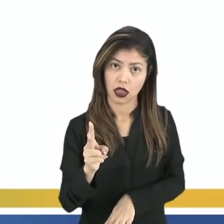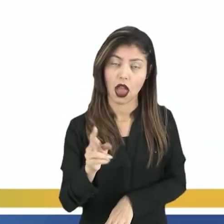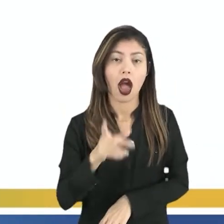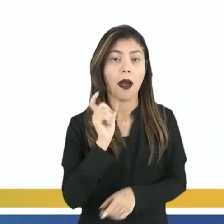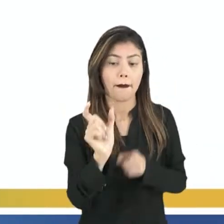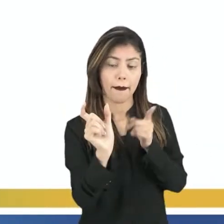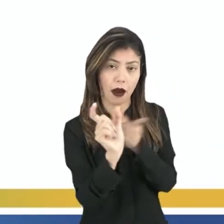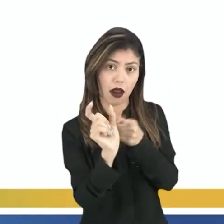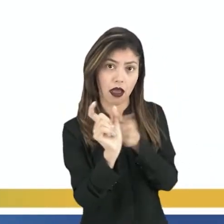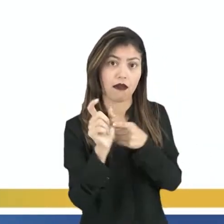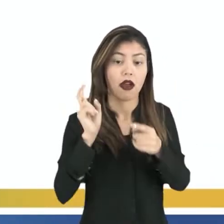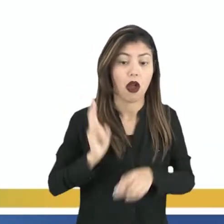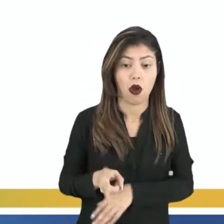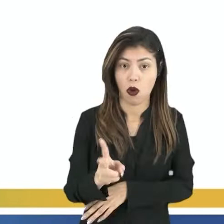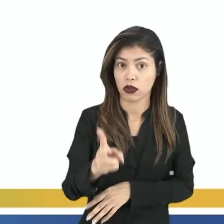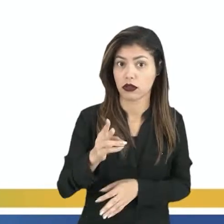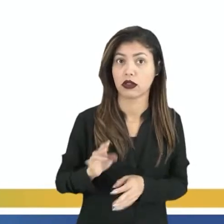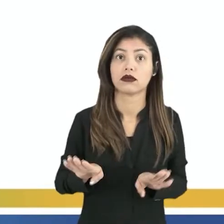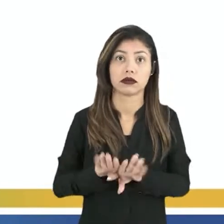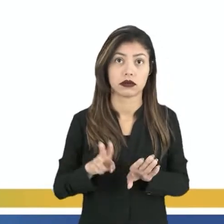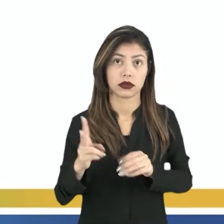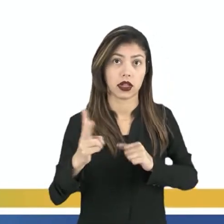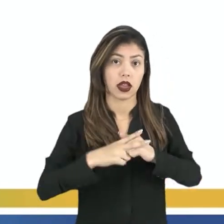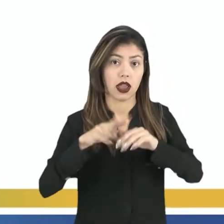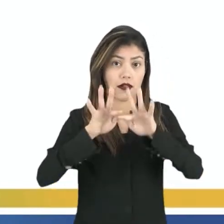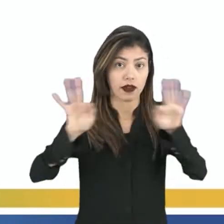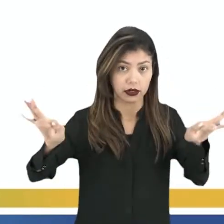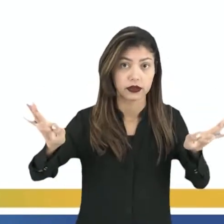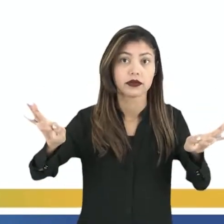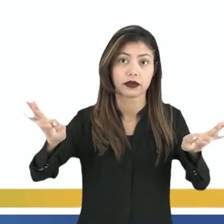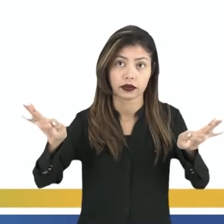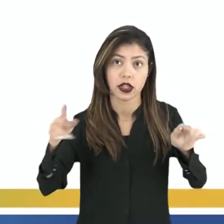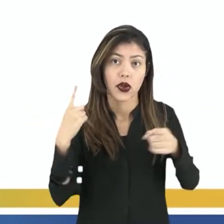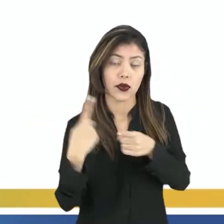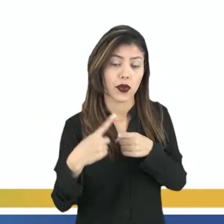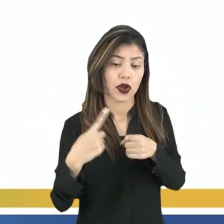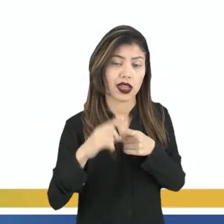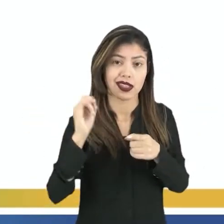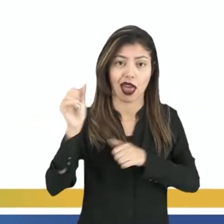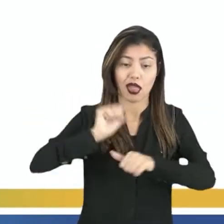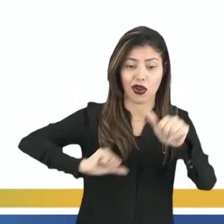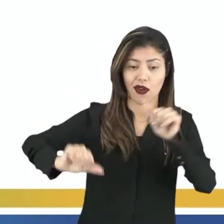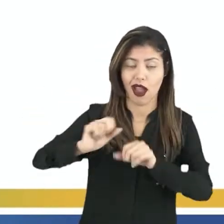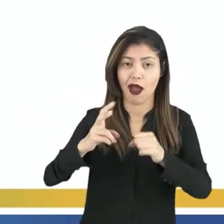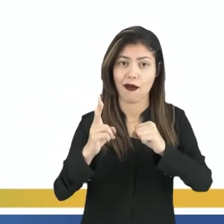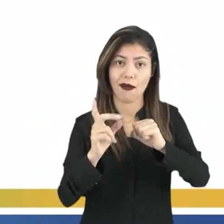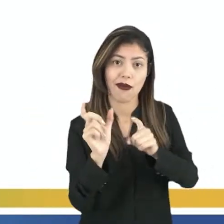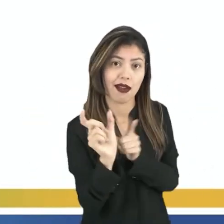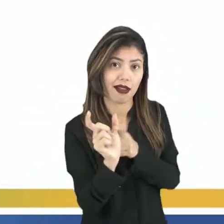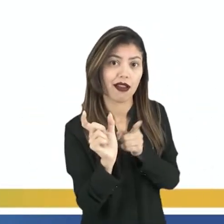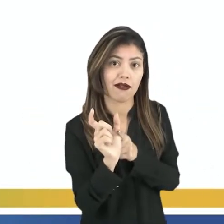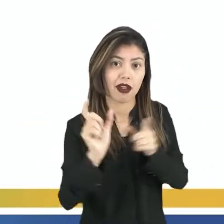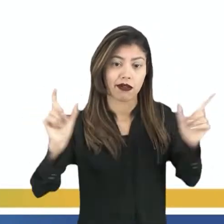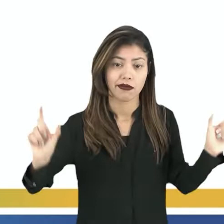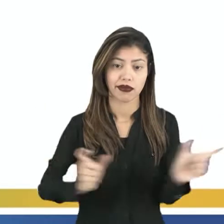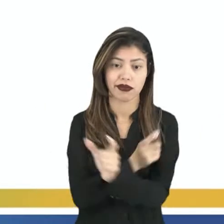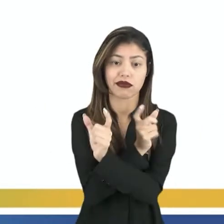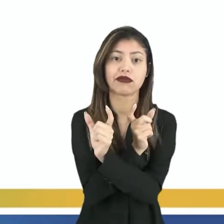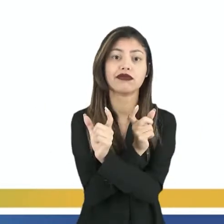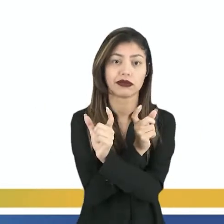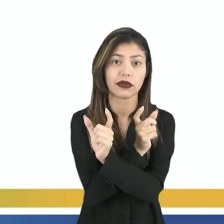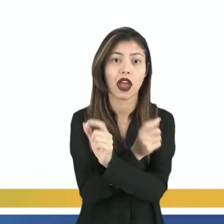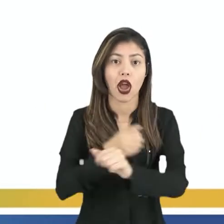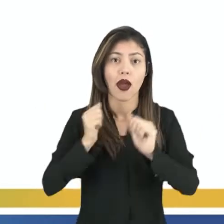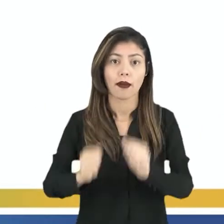a ordem em que as palavras aparecem na frase. Isso é importante, pessoal, porque se vocês alterarem uma palavra de ordem nessa